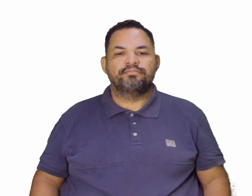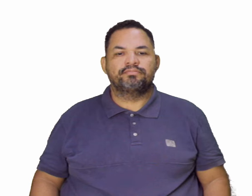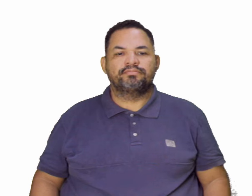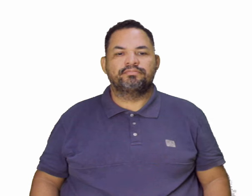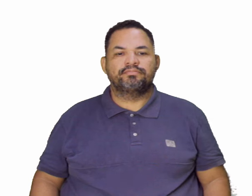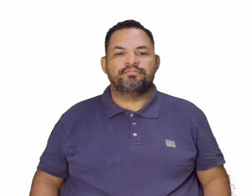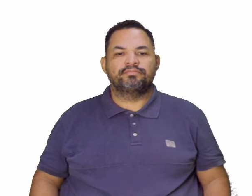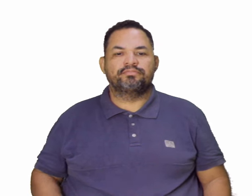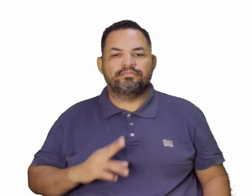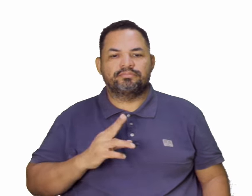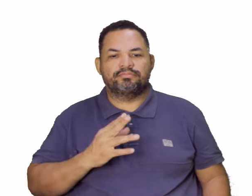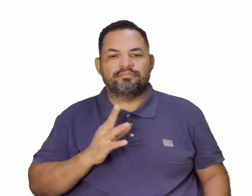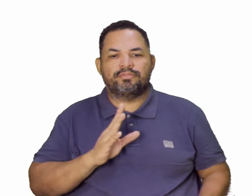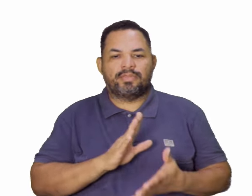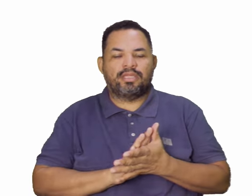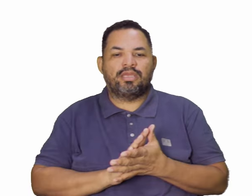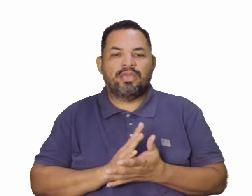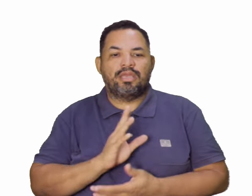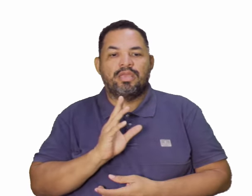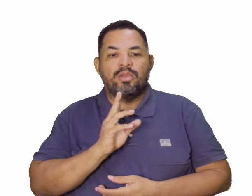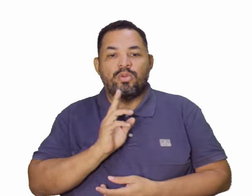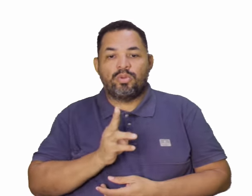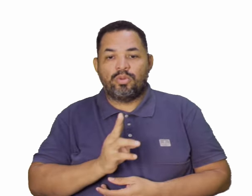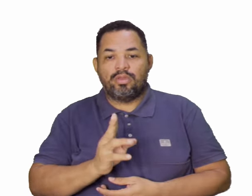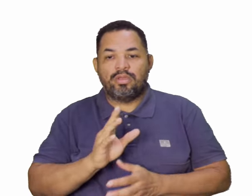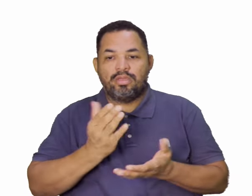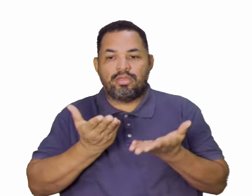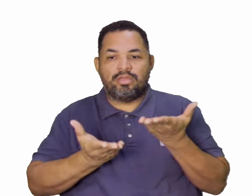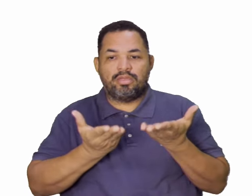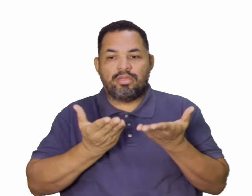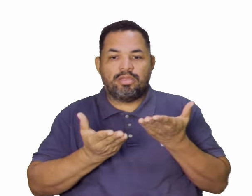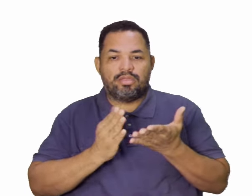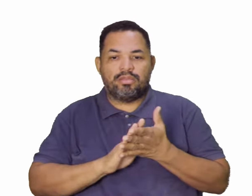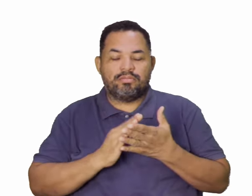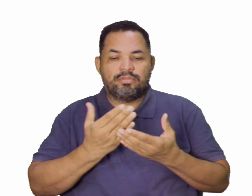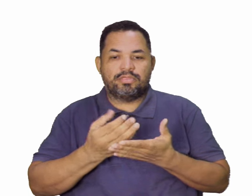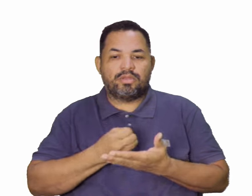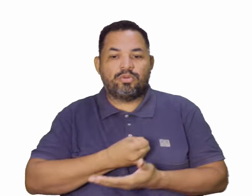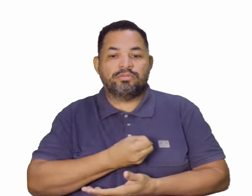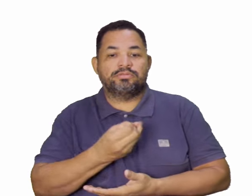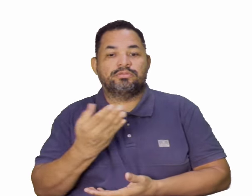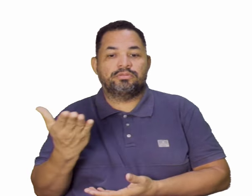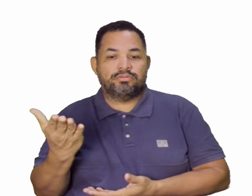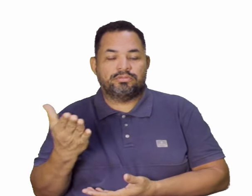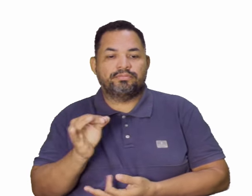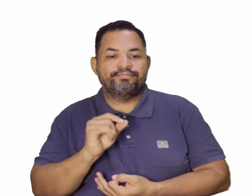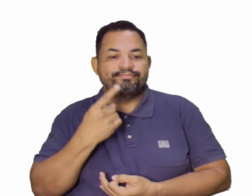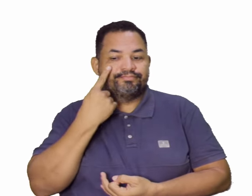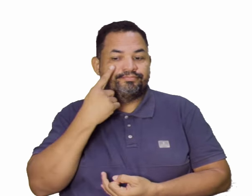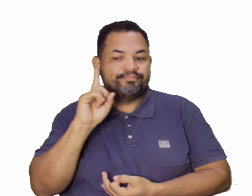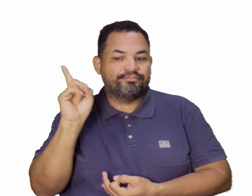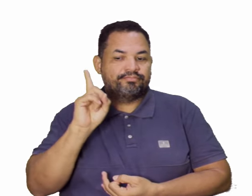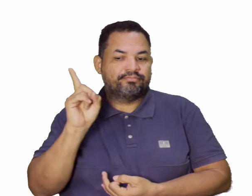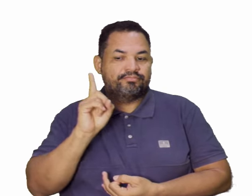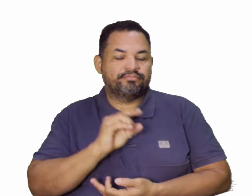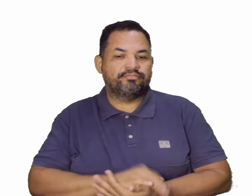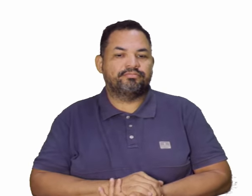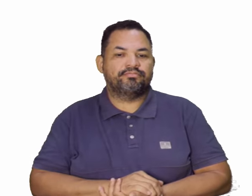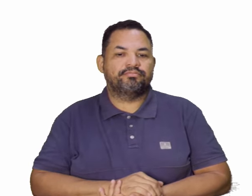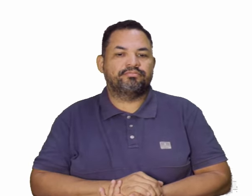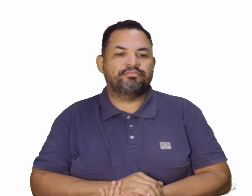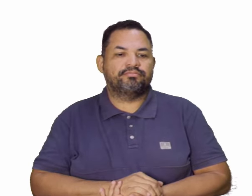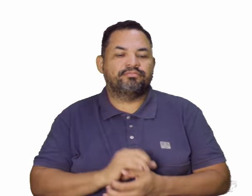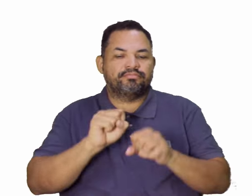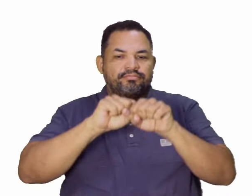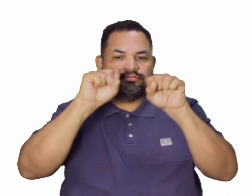relação à constante de equilíbrio em função das concentrações Então vamos verificar tá lembrando